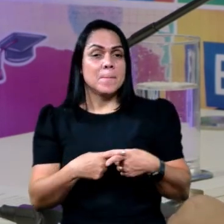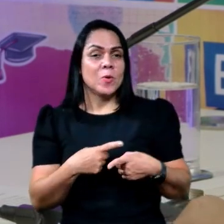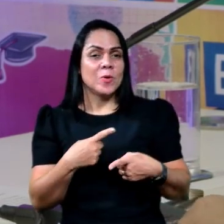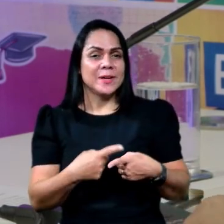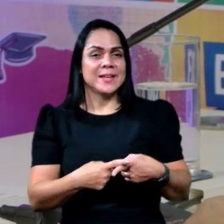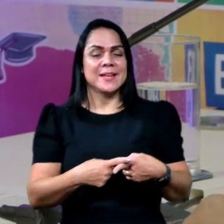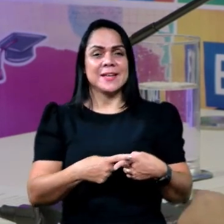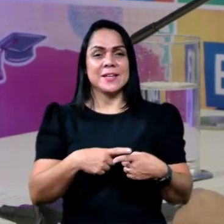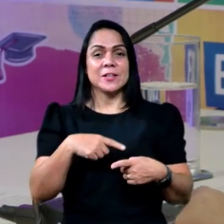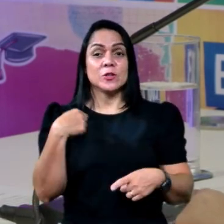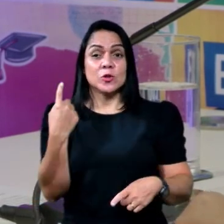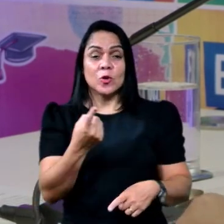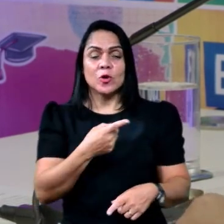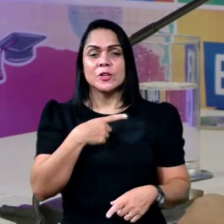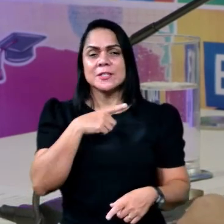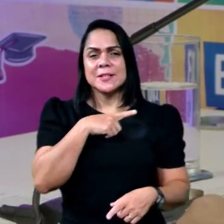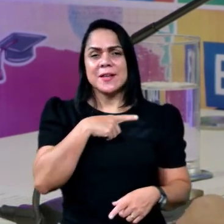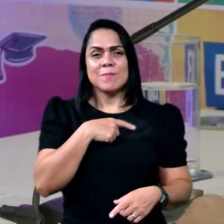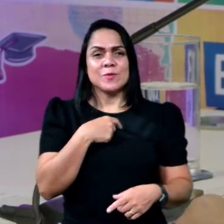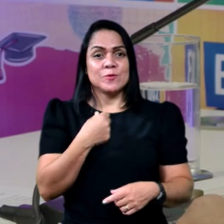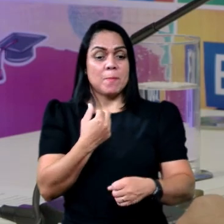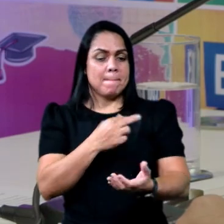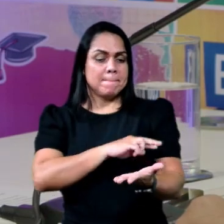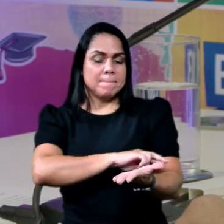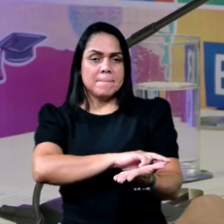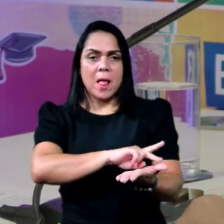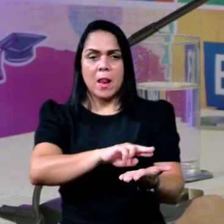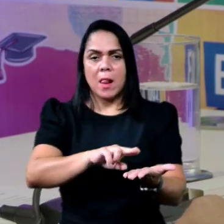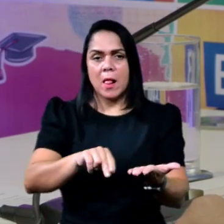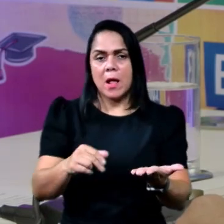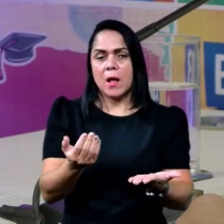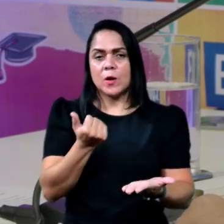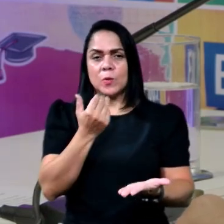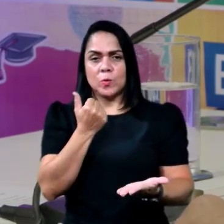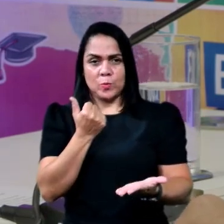demais seres da natureza. O ser humano adora